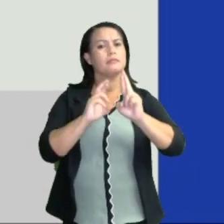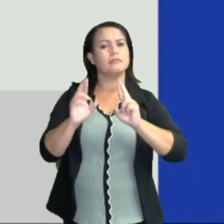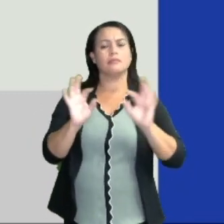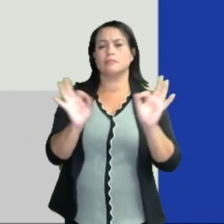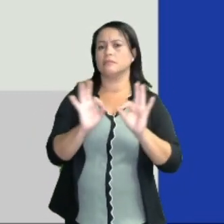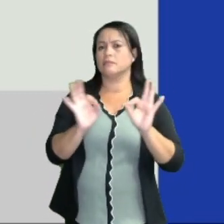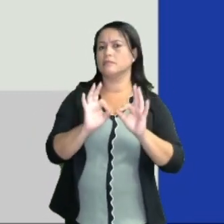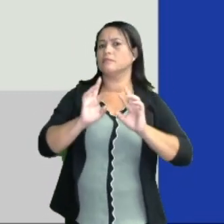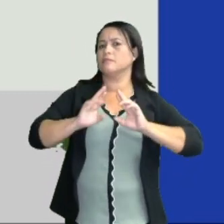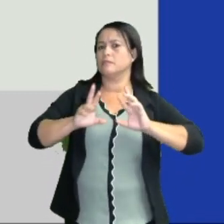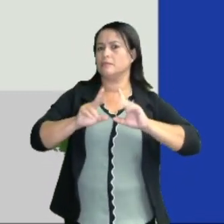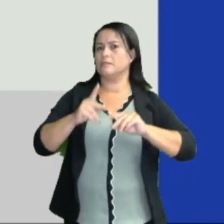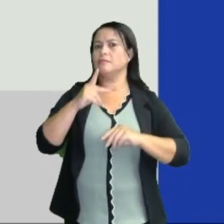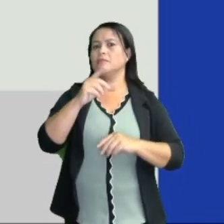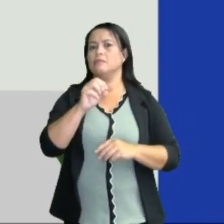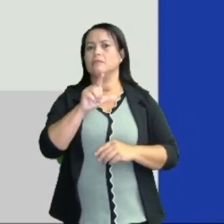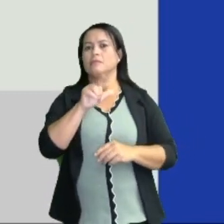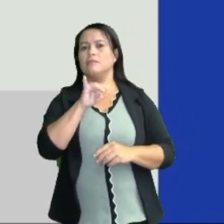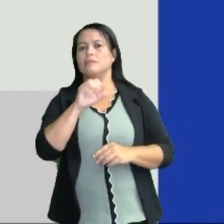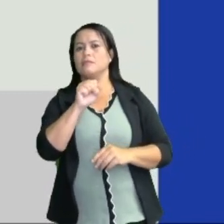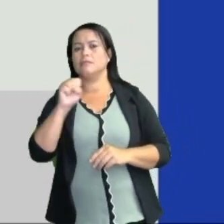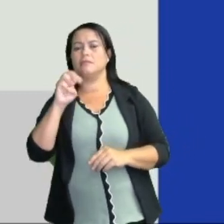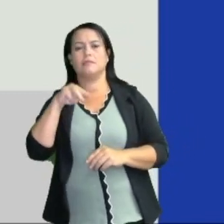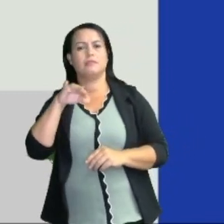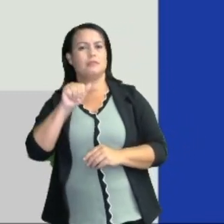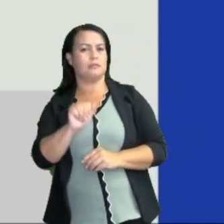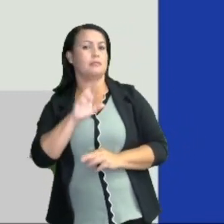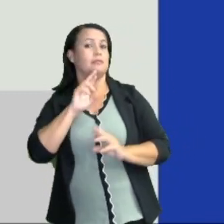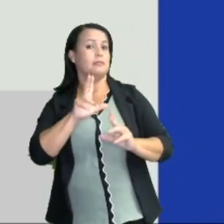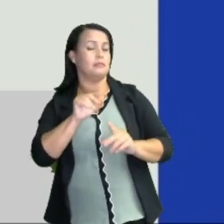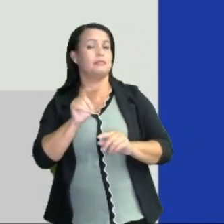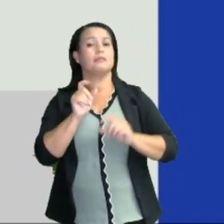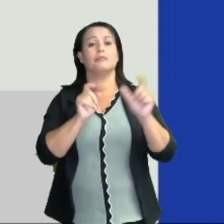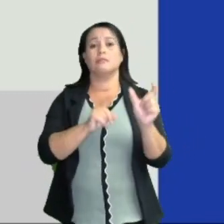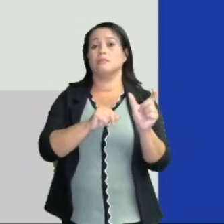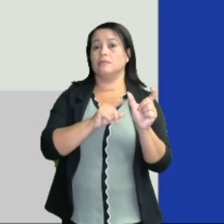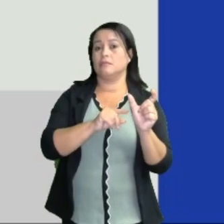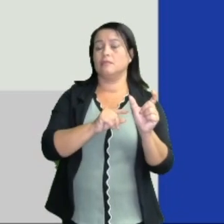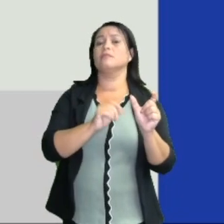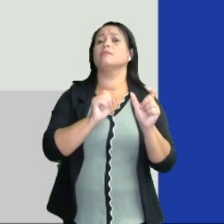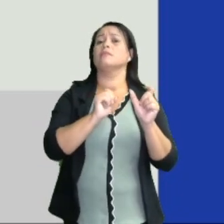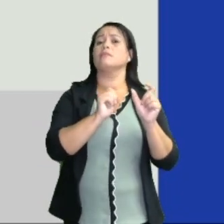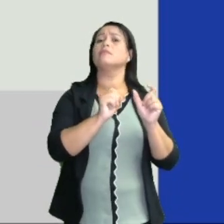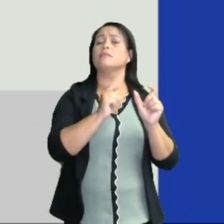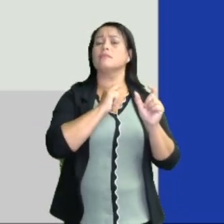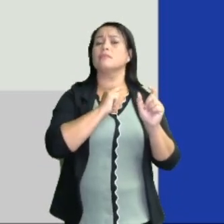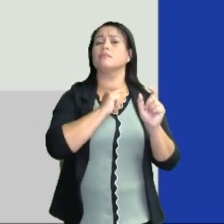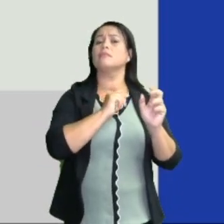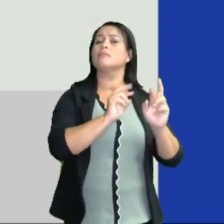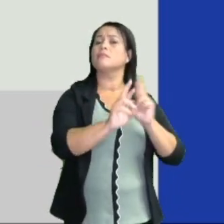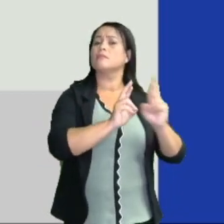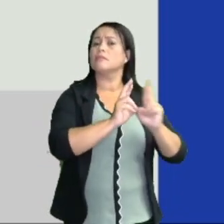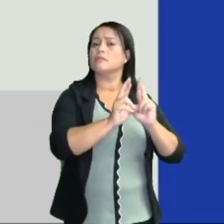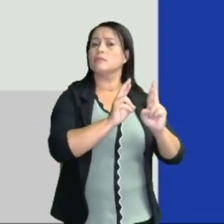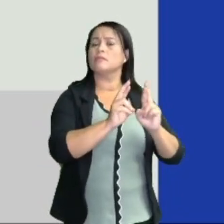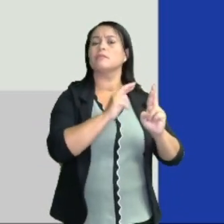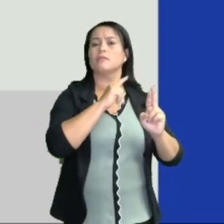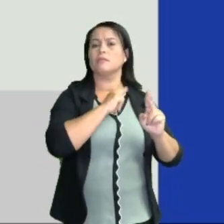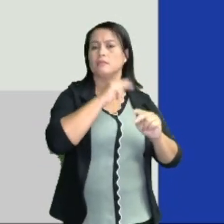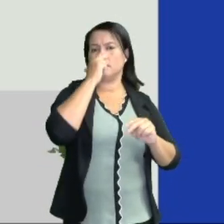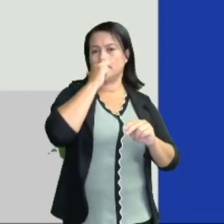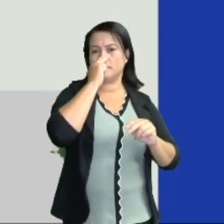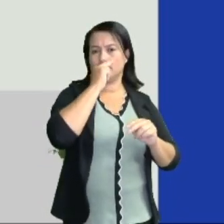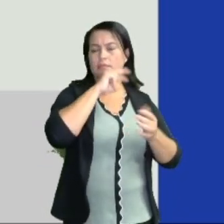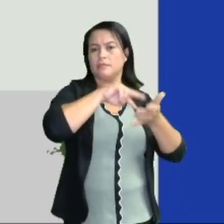algum. É diferente da polissemia. Tá certo? Na polissemia, as palavras elas se relacionam. Elas têm o mesmo